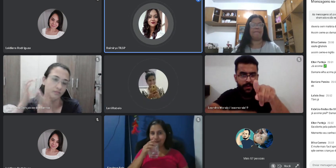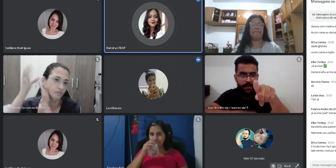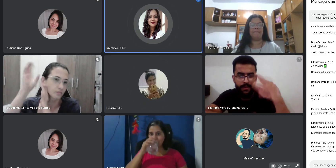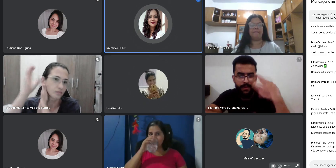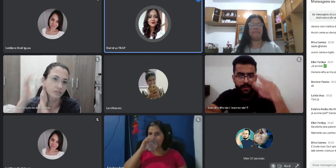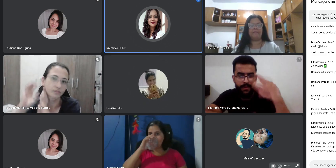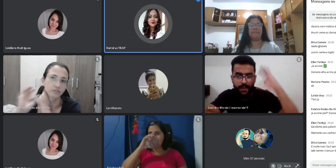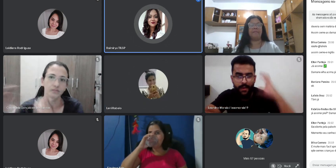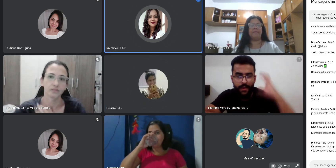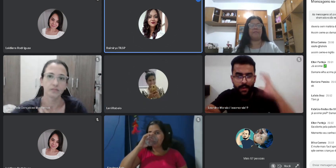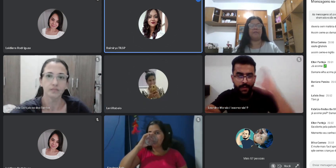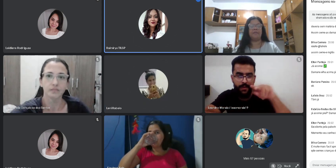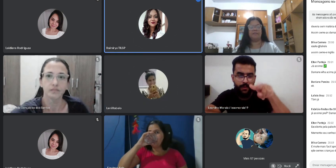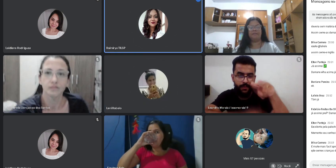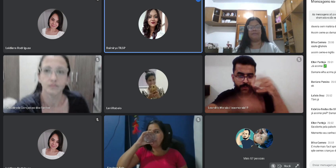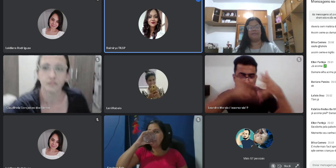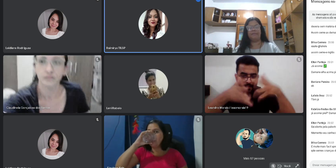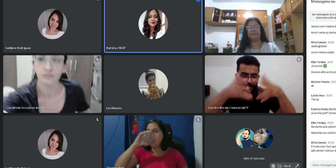Claudineia quer fazer uma pergunta?